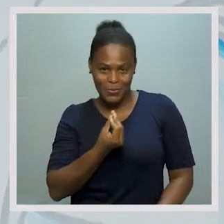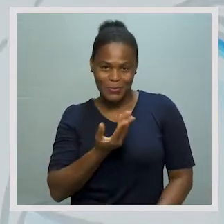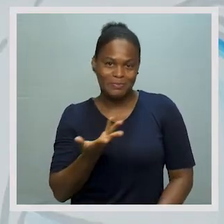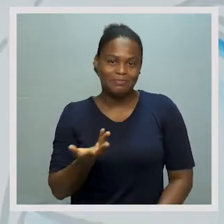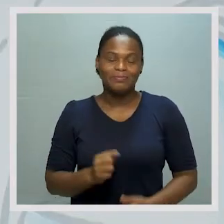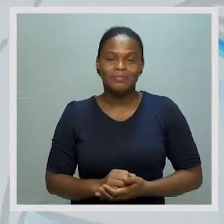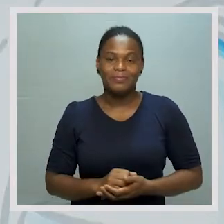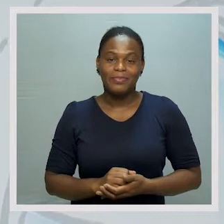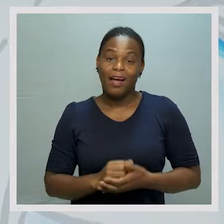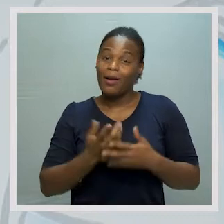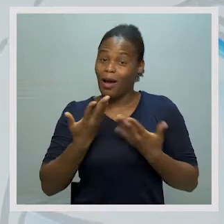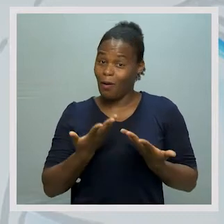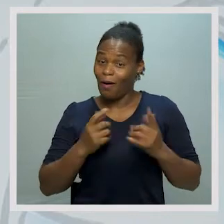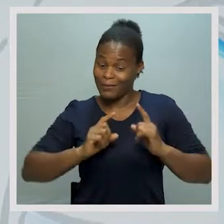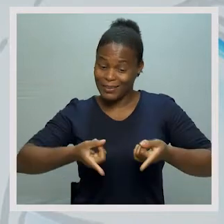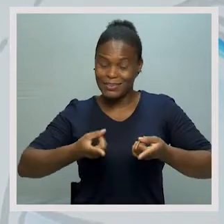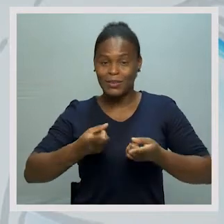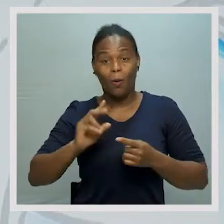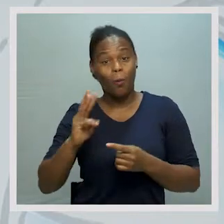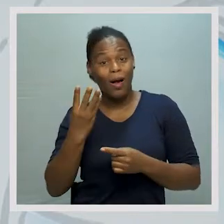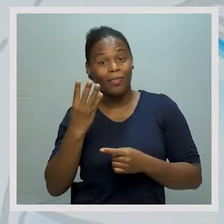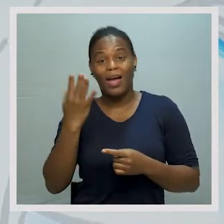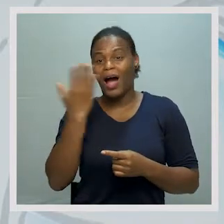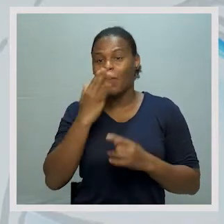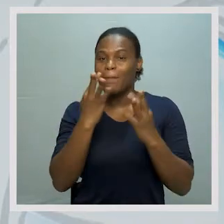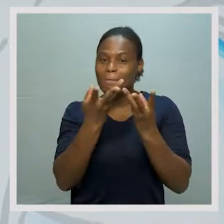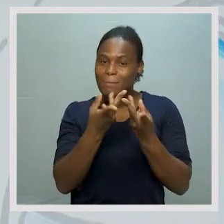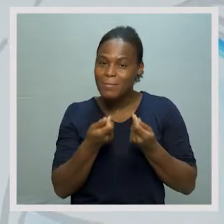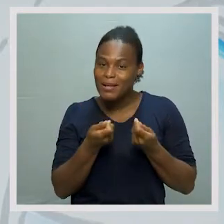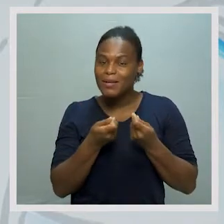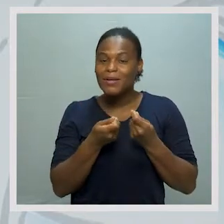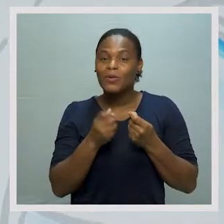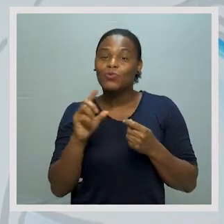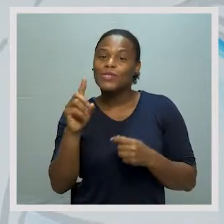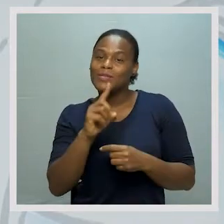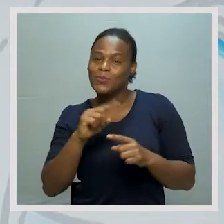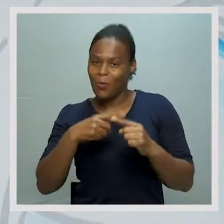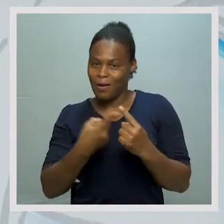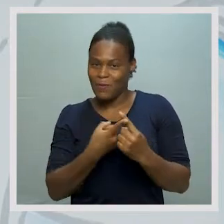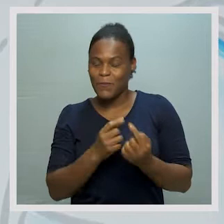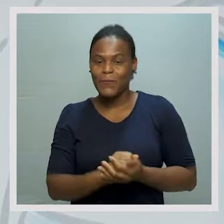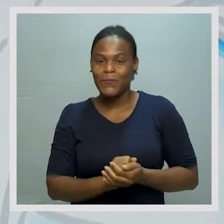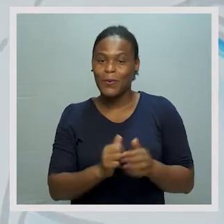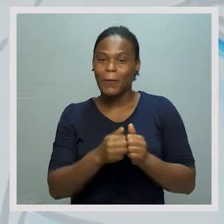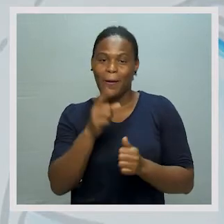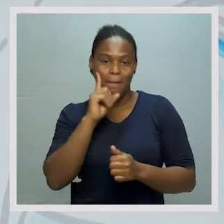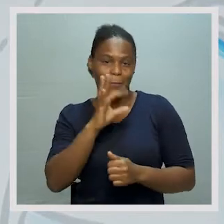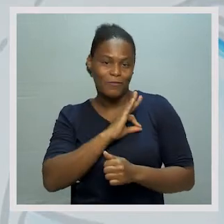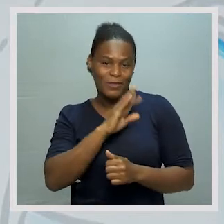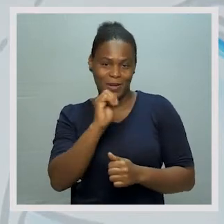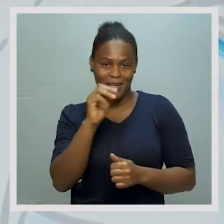alunas, daremos início à nossa quarta aula de matemática do sexto ano, com a